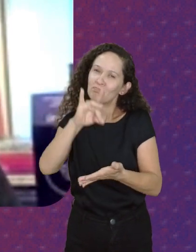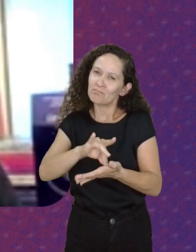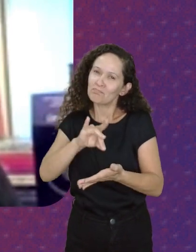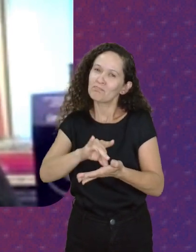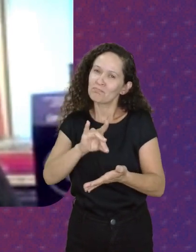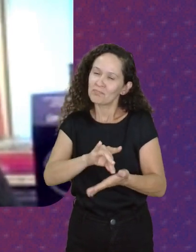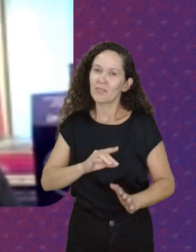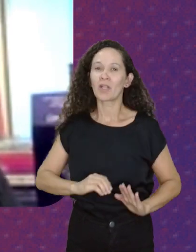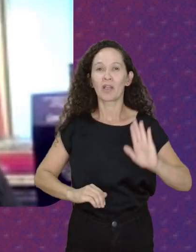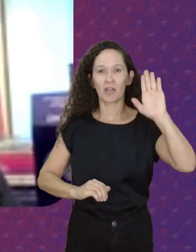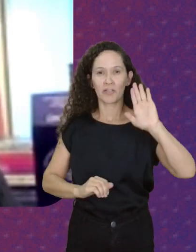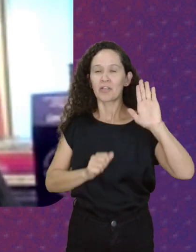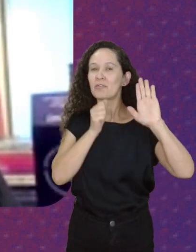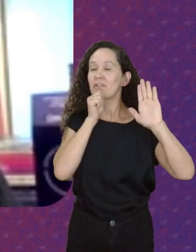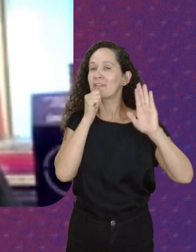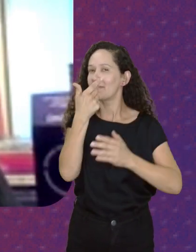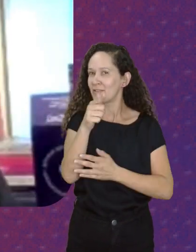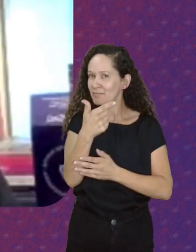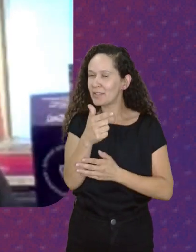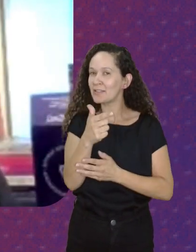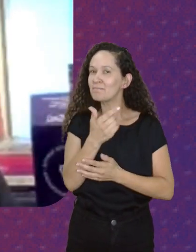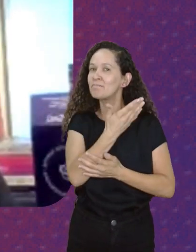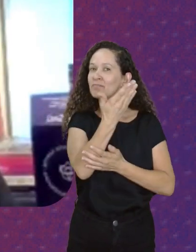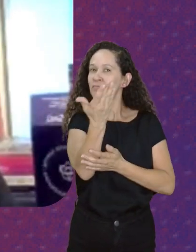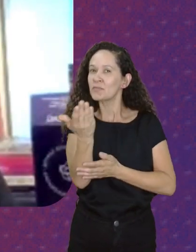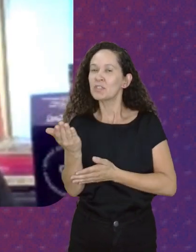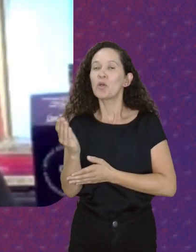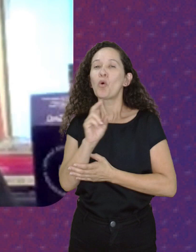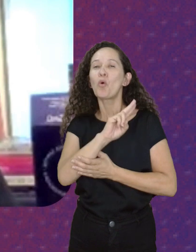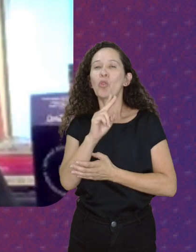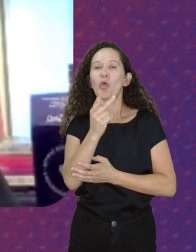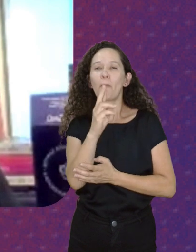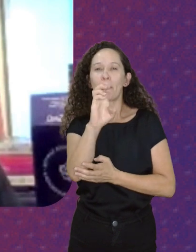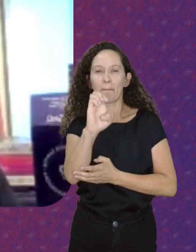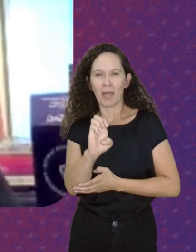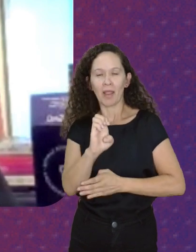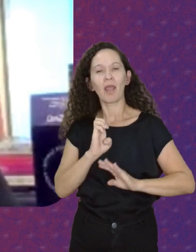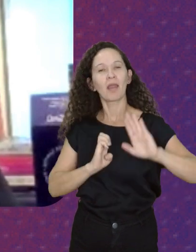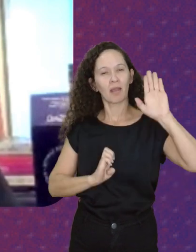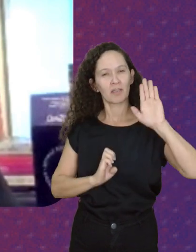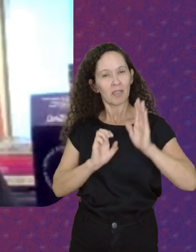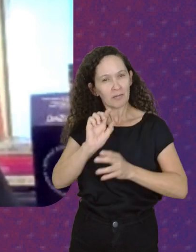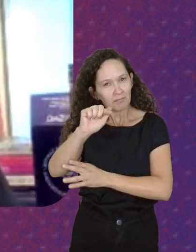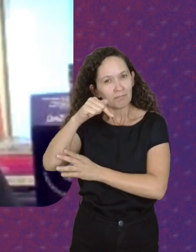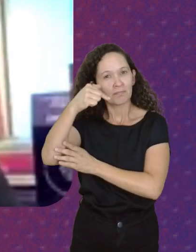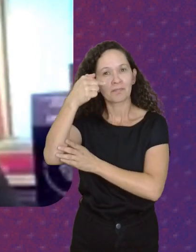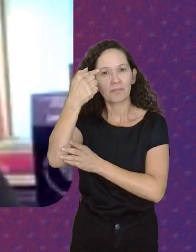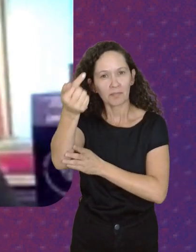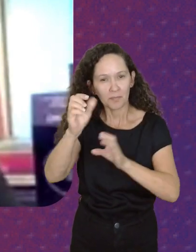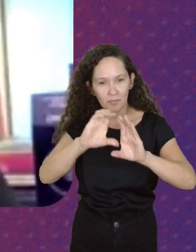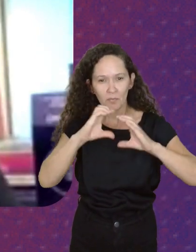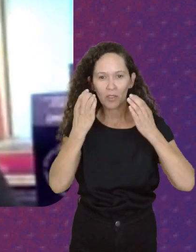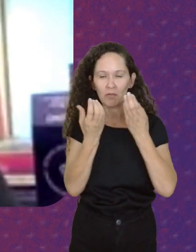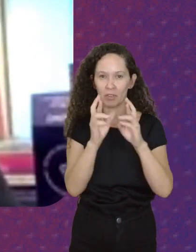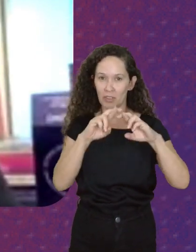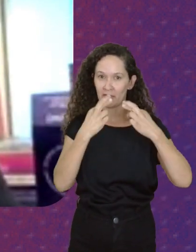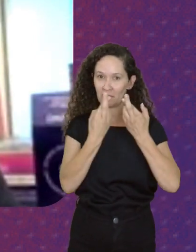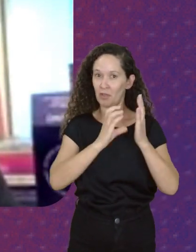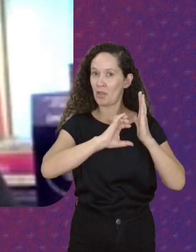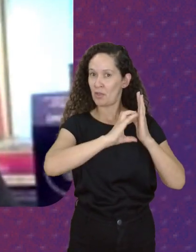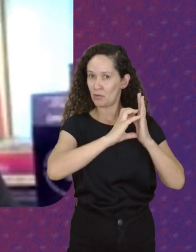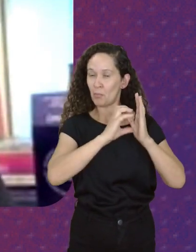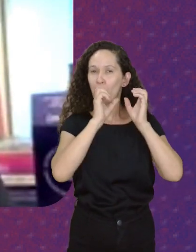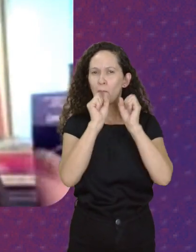suas candidaturas, vocês são chamadas de pré-candidatas. Depois das convenções é que os partidos